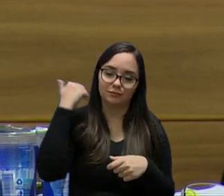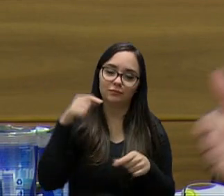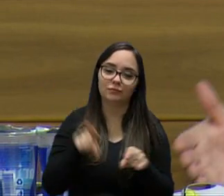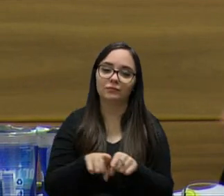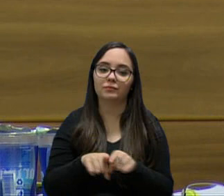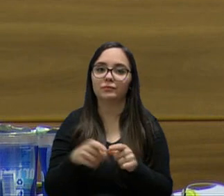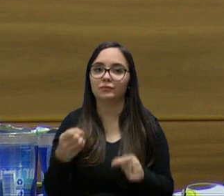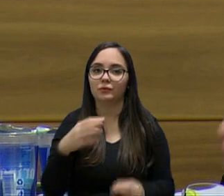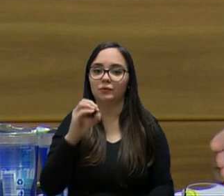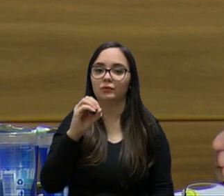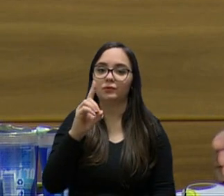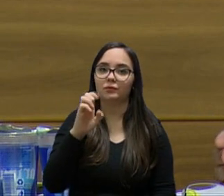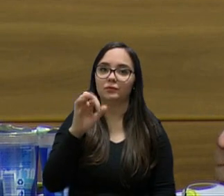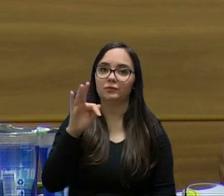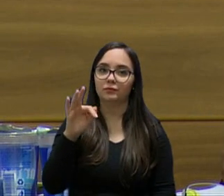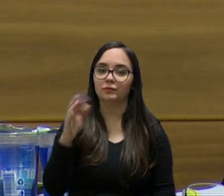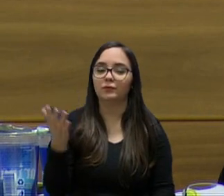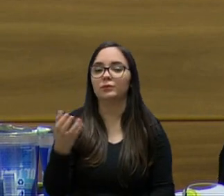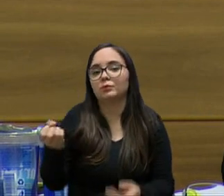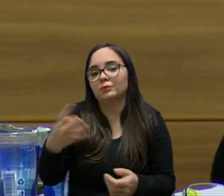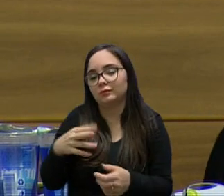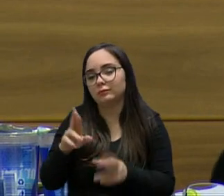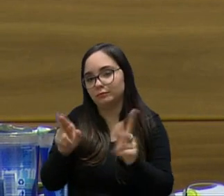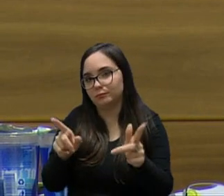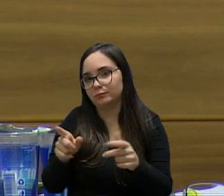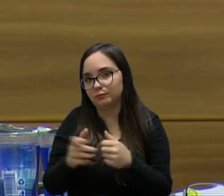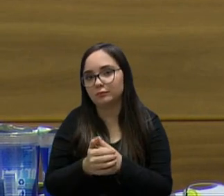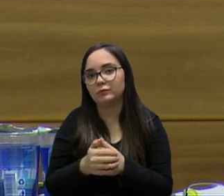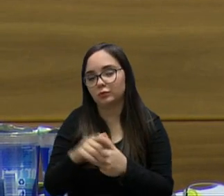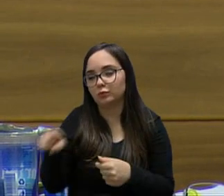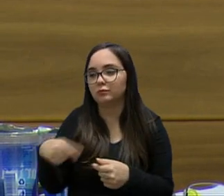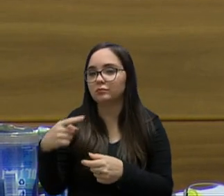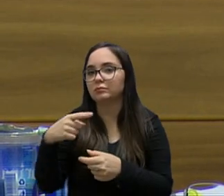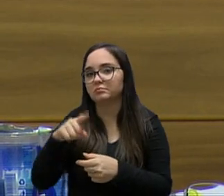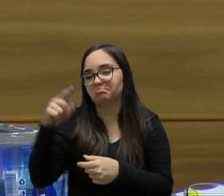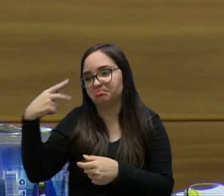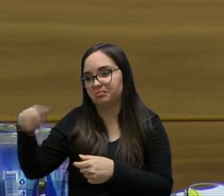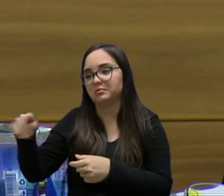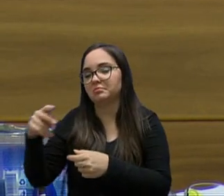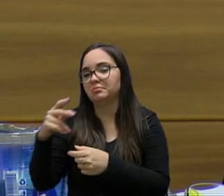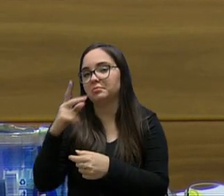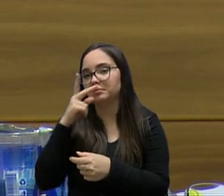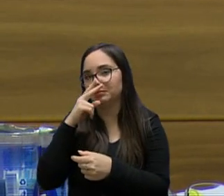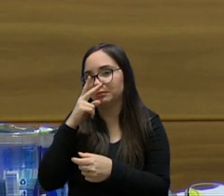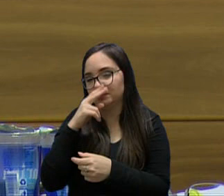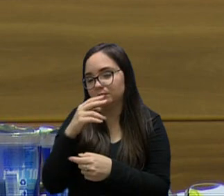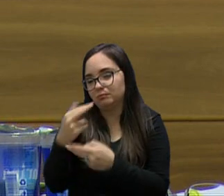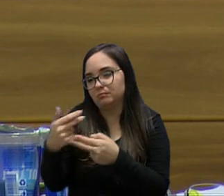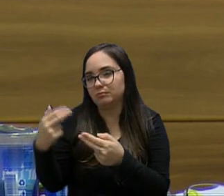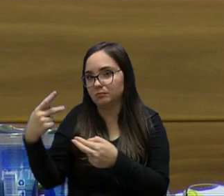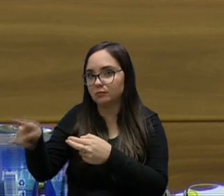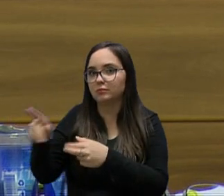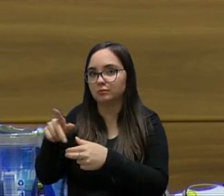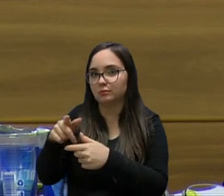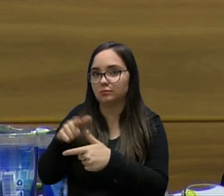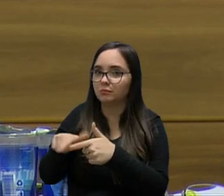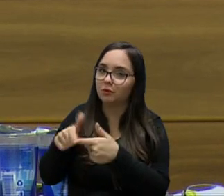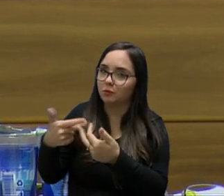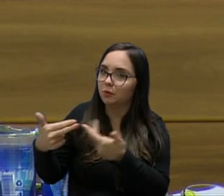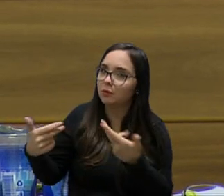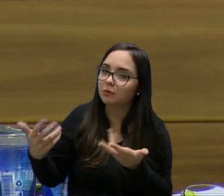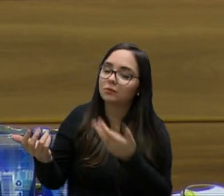que dá o déficit ea mais nova que tem o superávit todas as questões são questões técnicas que são passado para